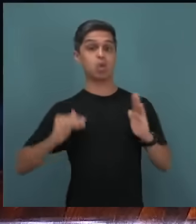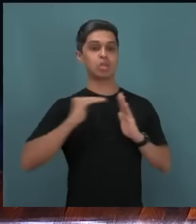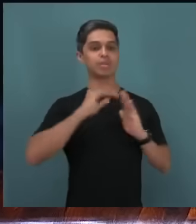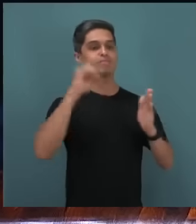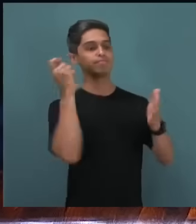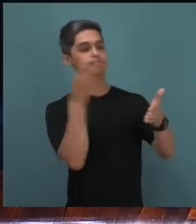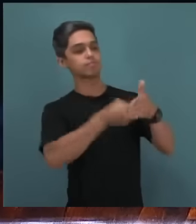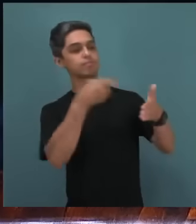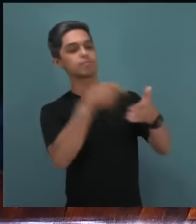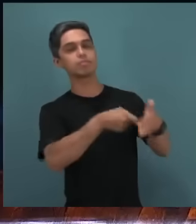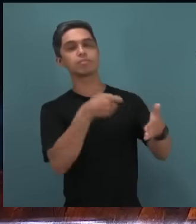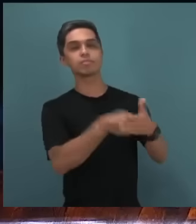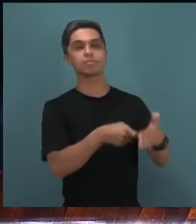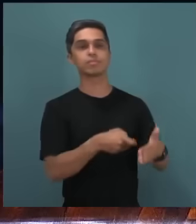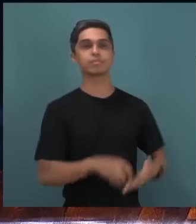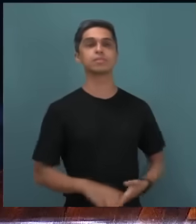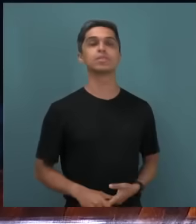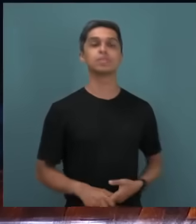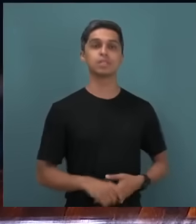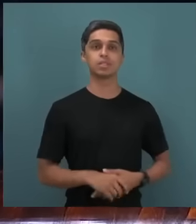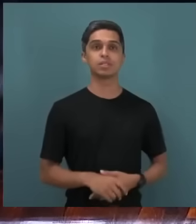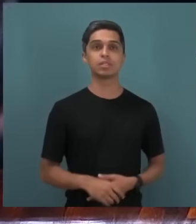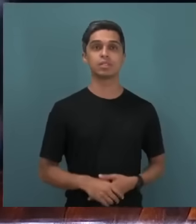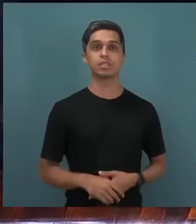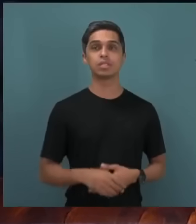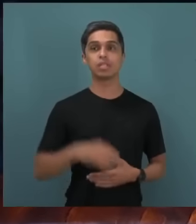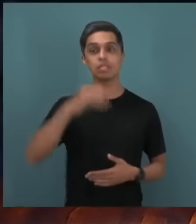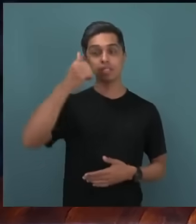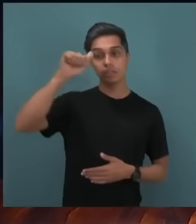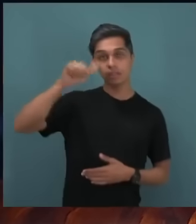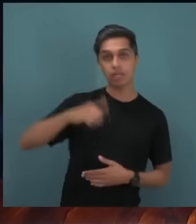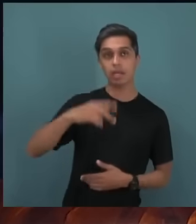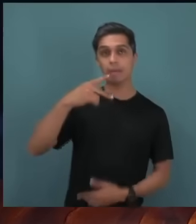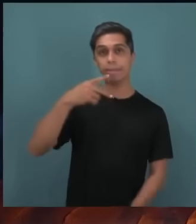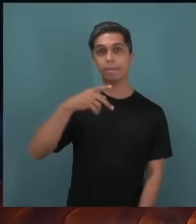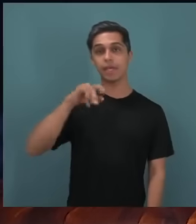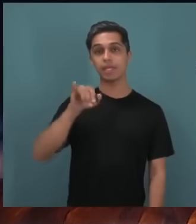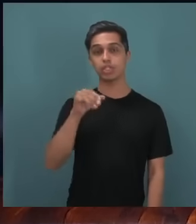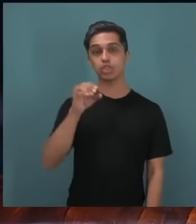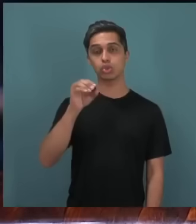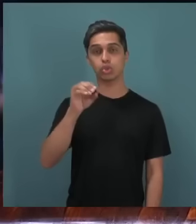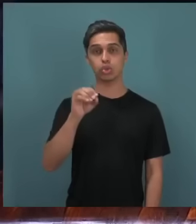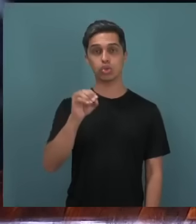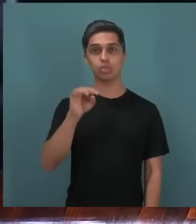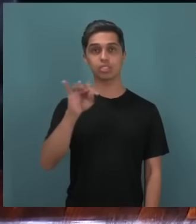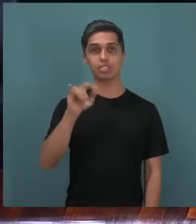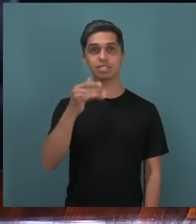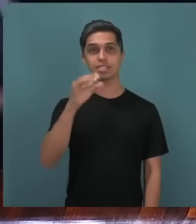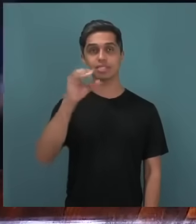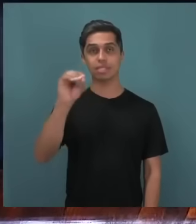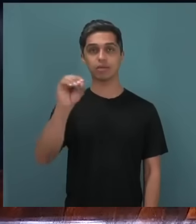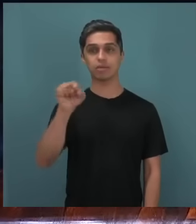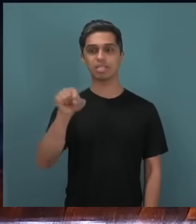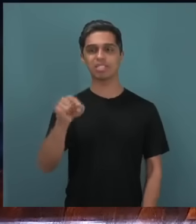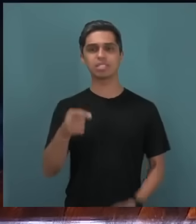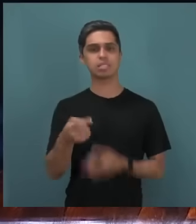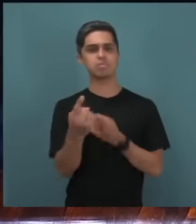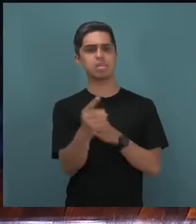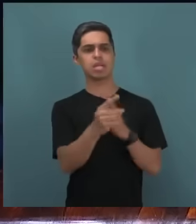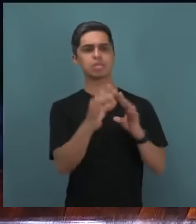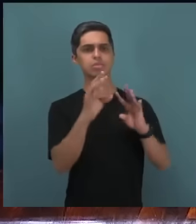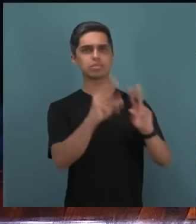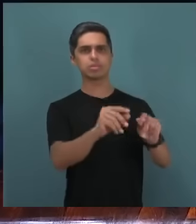e rever a tal de pejotização. Os chamados PJ, que insultam os